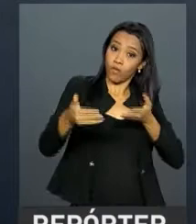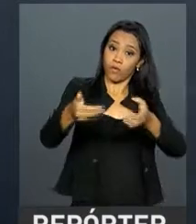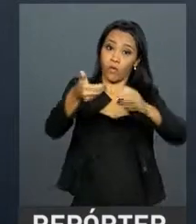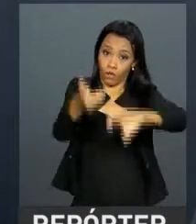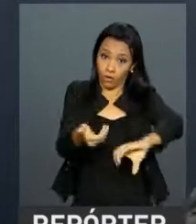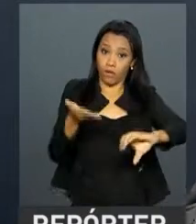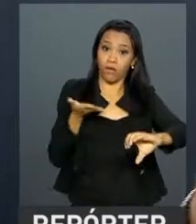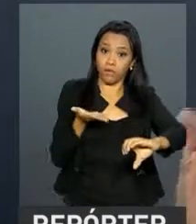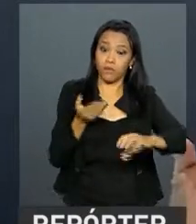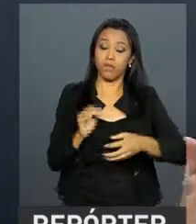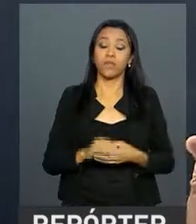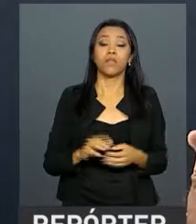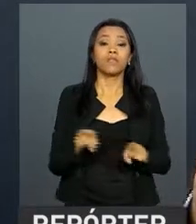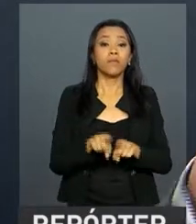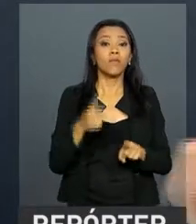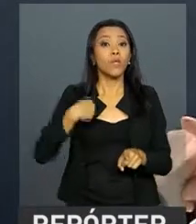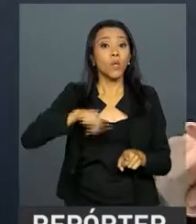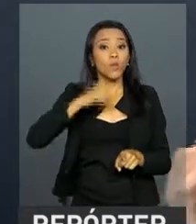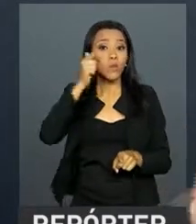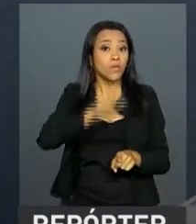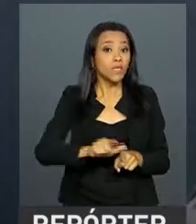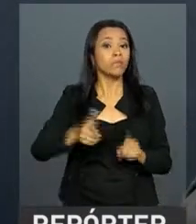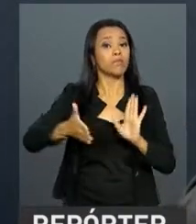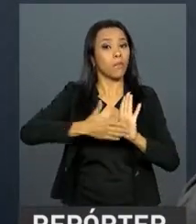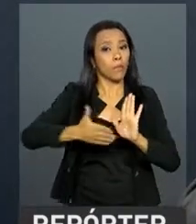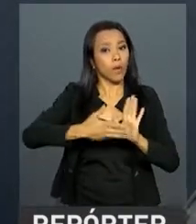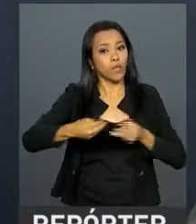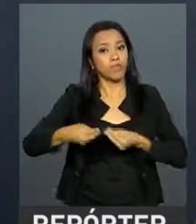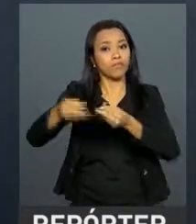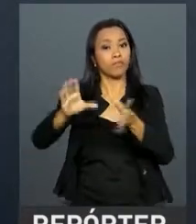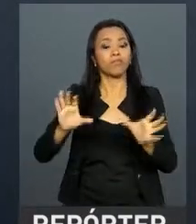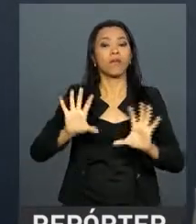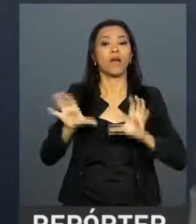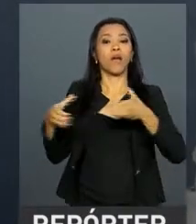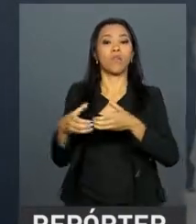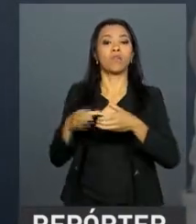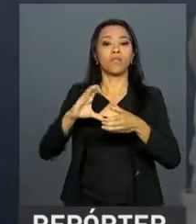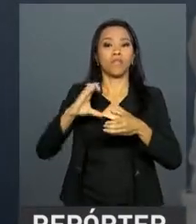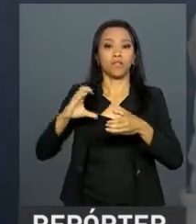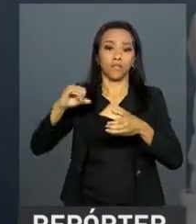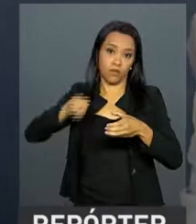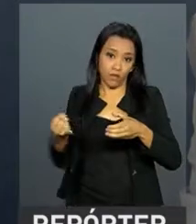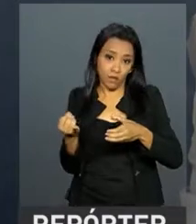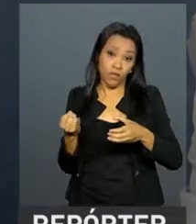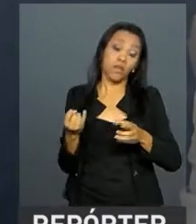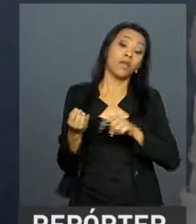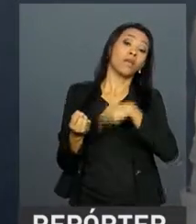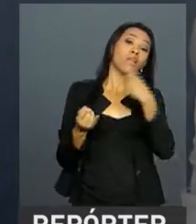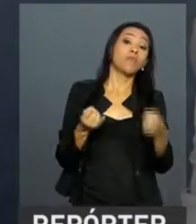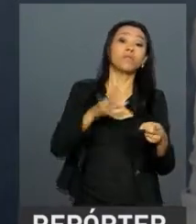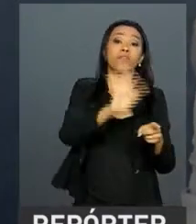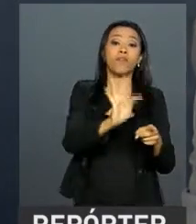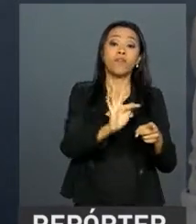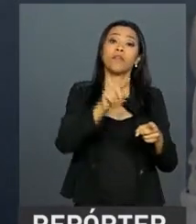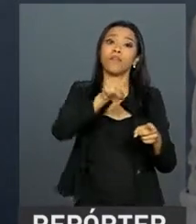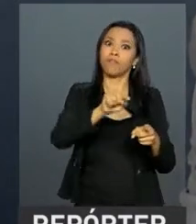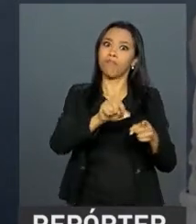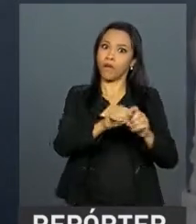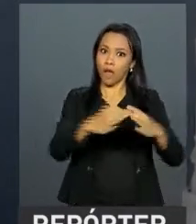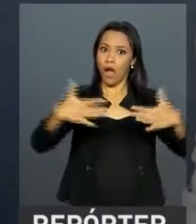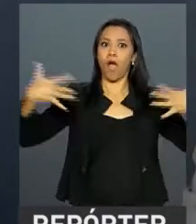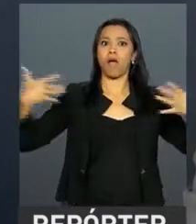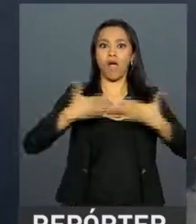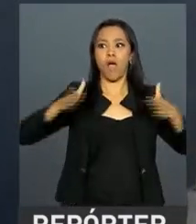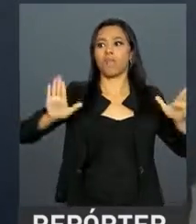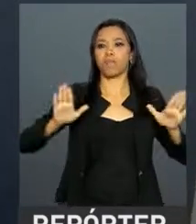Nós já ganhamos admissibilidade dessa proposta na Comissão de Constituição e Justiça e agora, no mês de fevereiro, se forma a comissão para o amplo